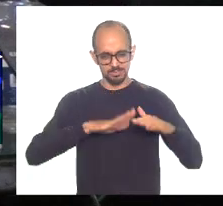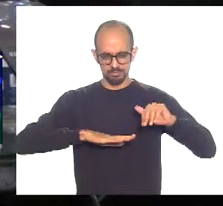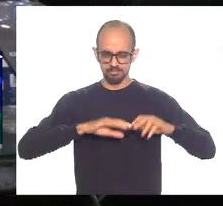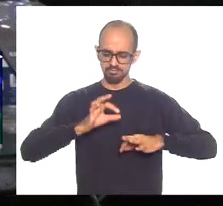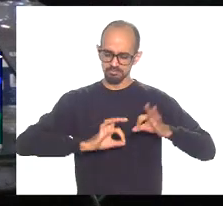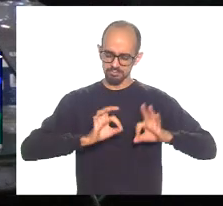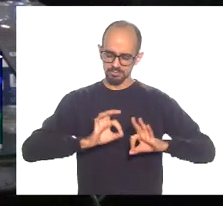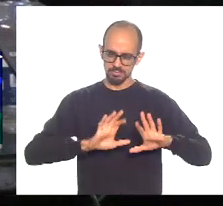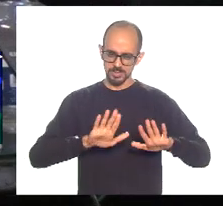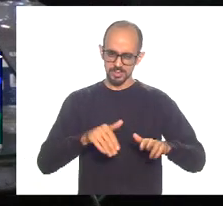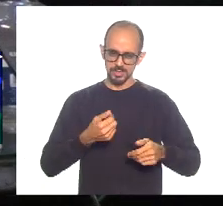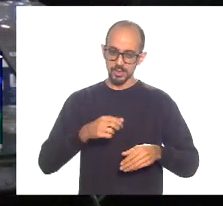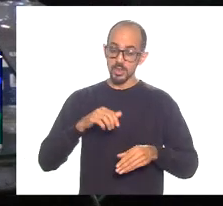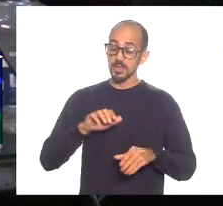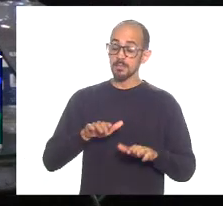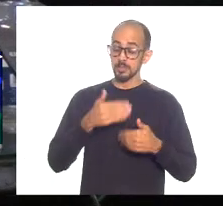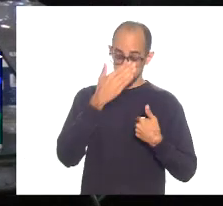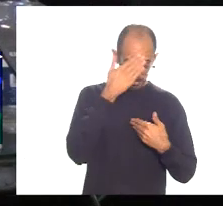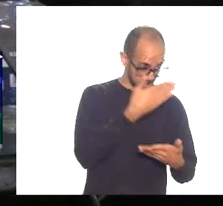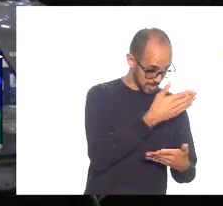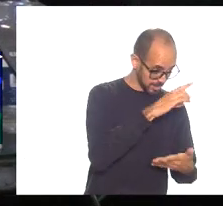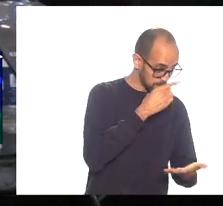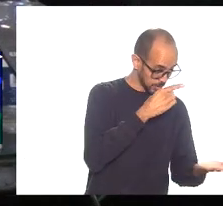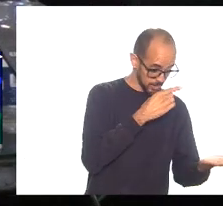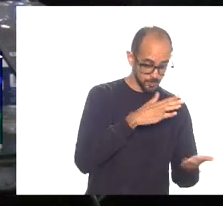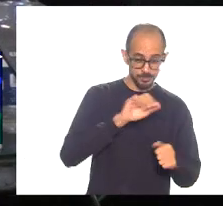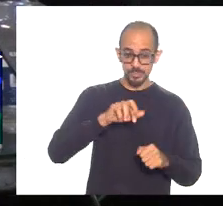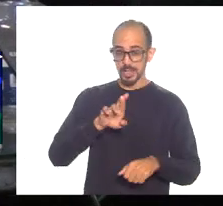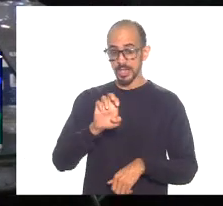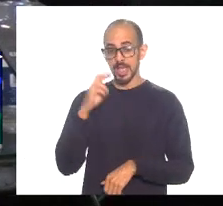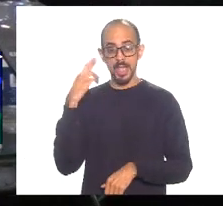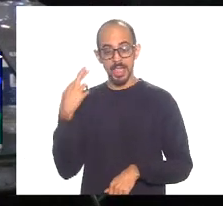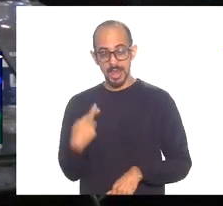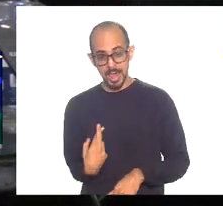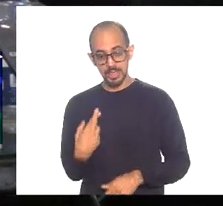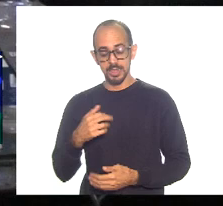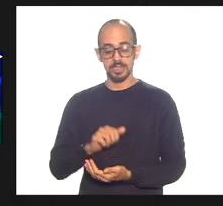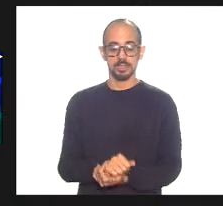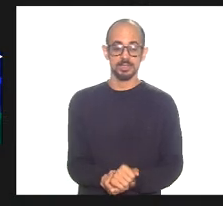Ricardo botou no grupo Deputado a Renata Souza